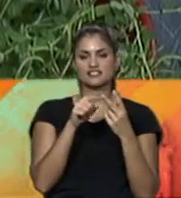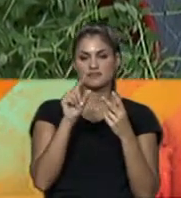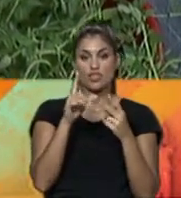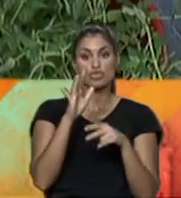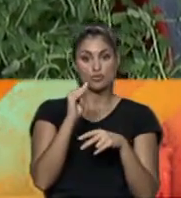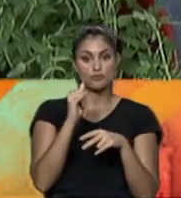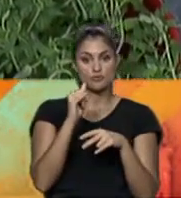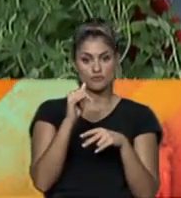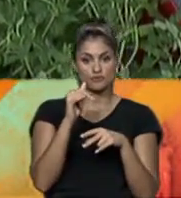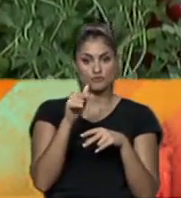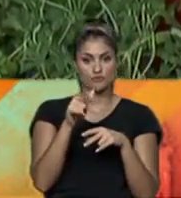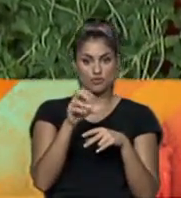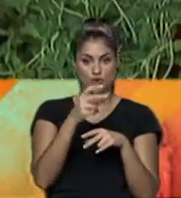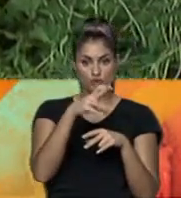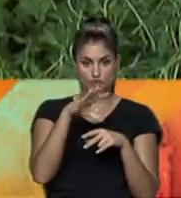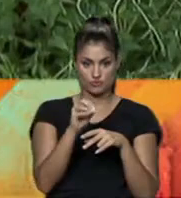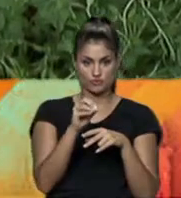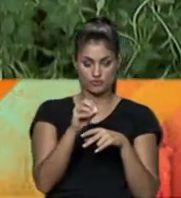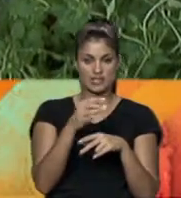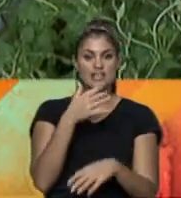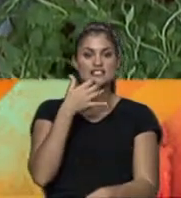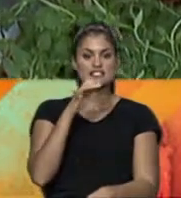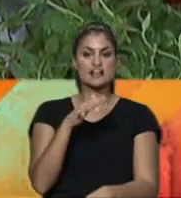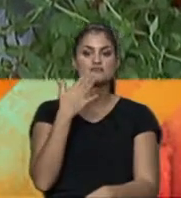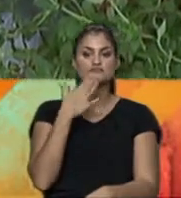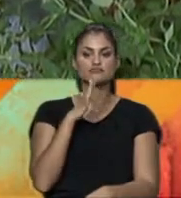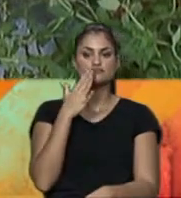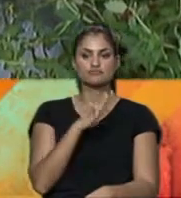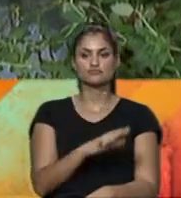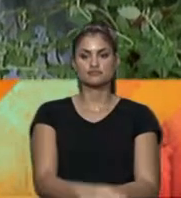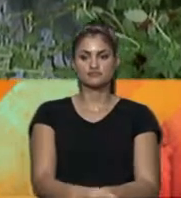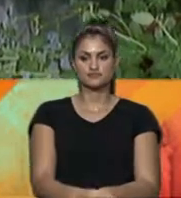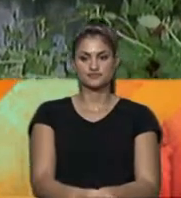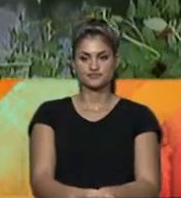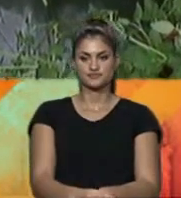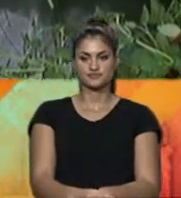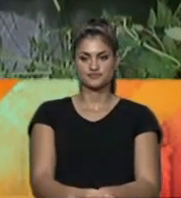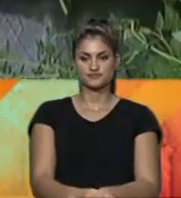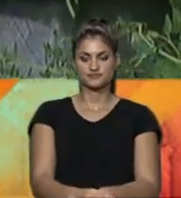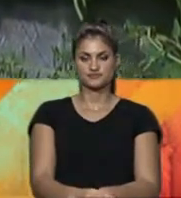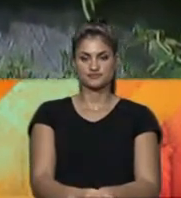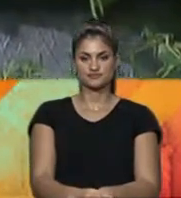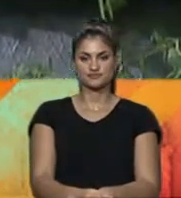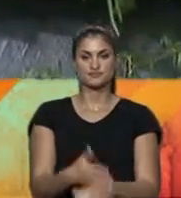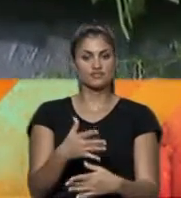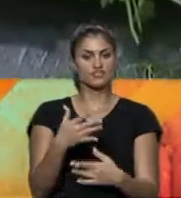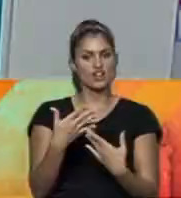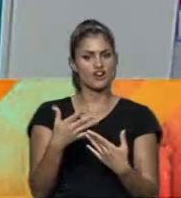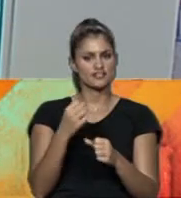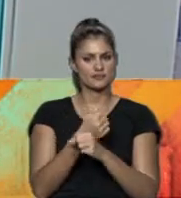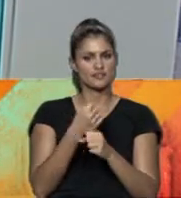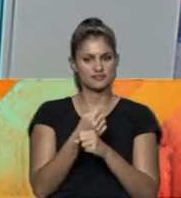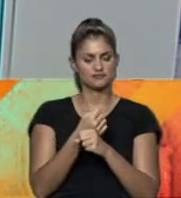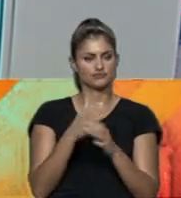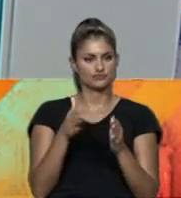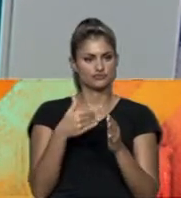ai, ai. Ramo de ervas aromáticas, tomilho, sal e louro e... E sal quanto baste. Vamos ora, trabalhar mãe, então. Quer dizer, vais tu.